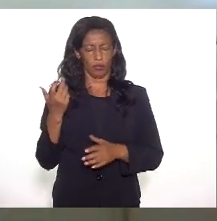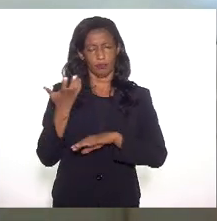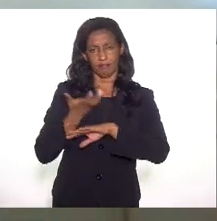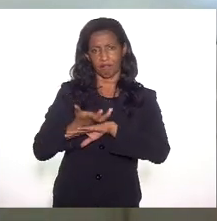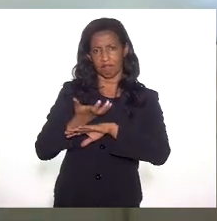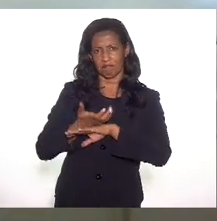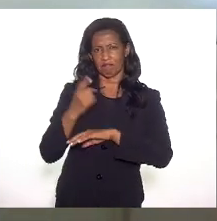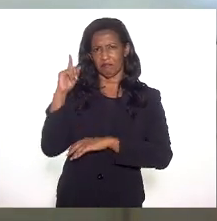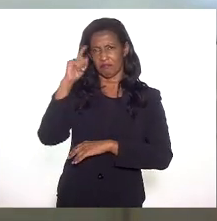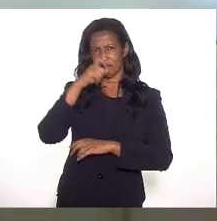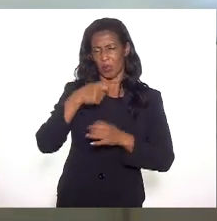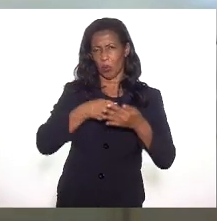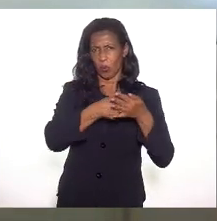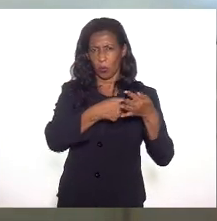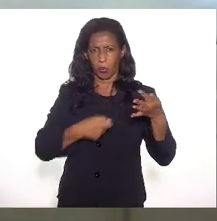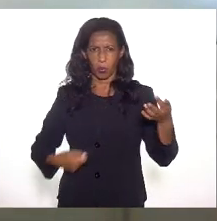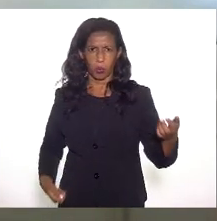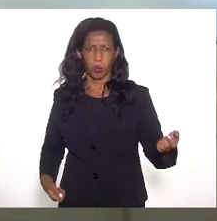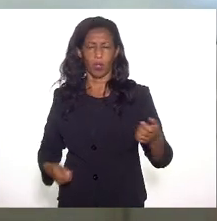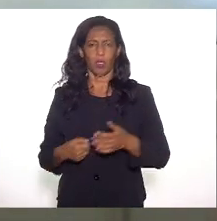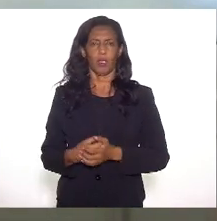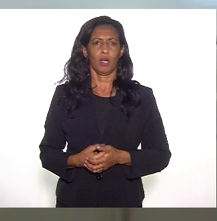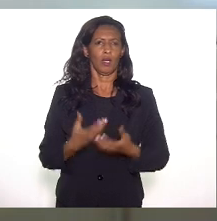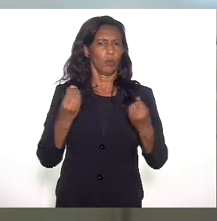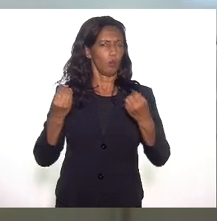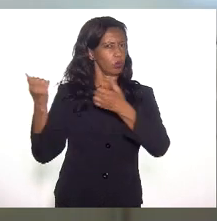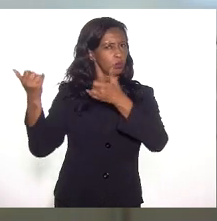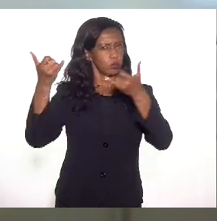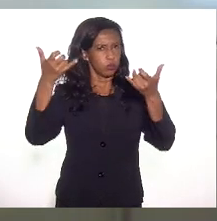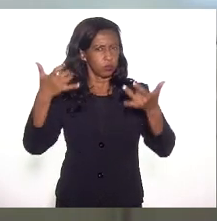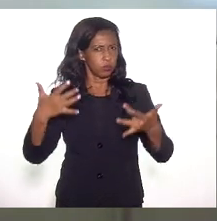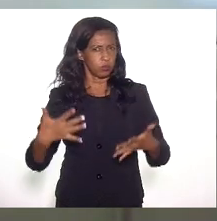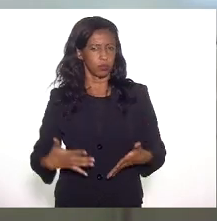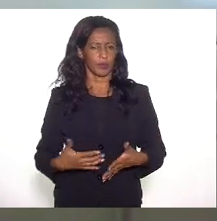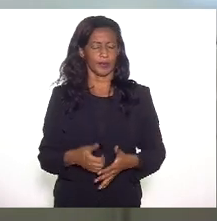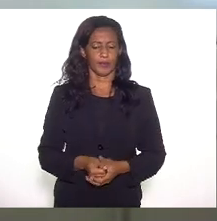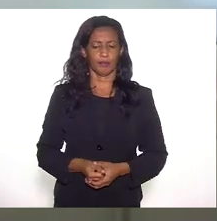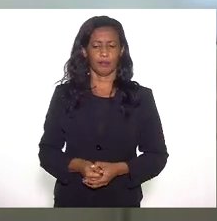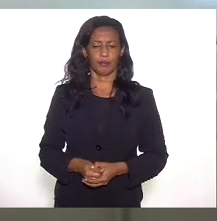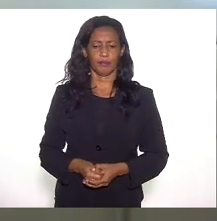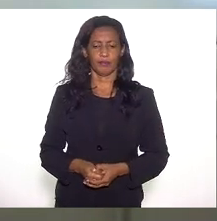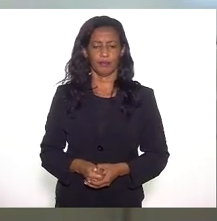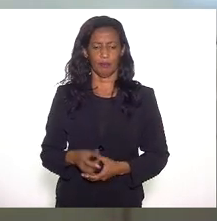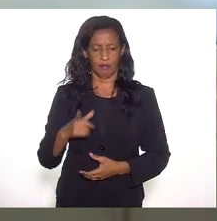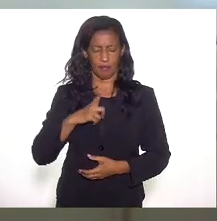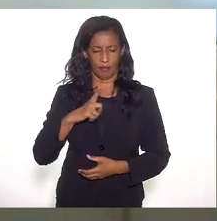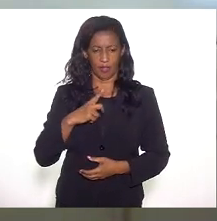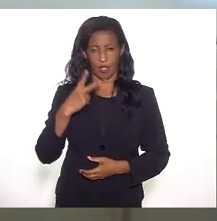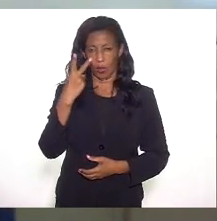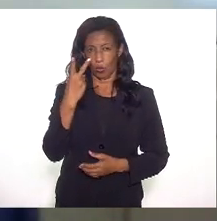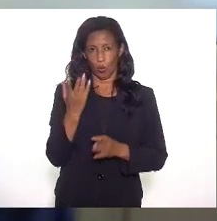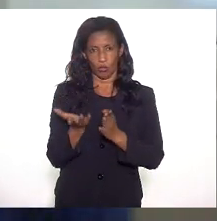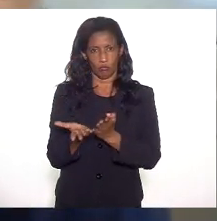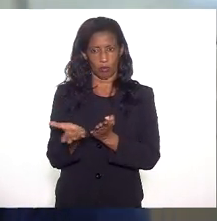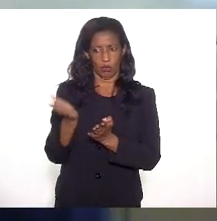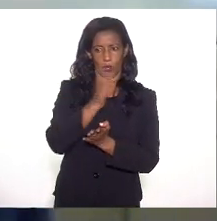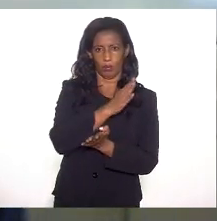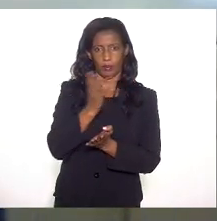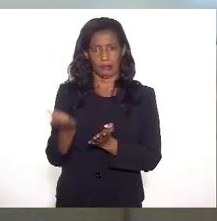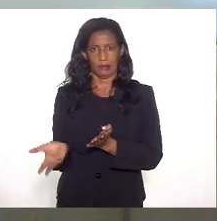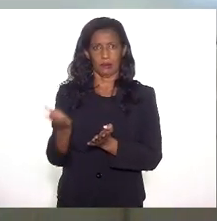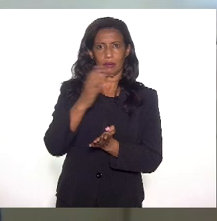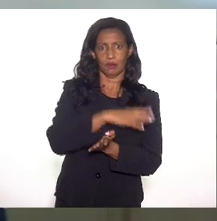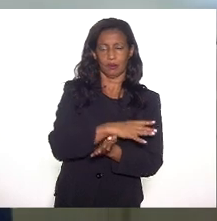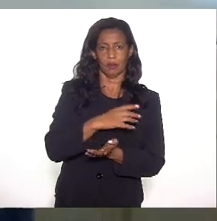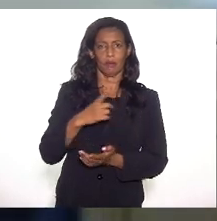é bastante extensa e muito detalhada, e tem duas páginas,